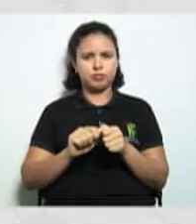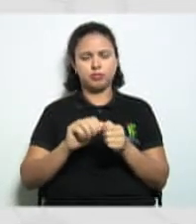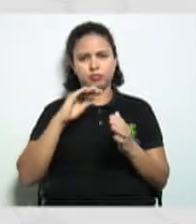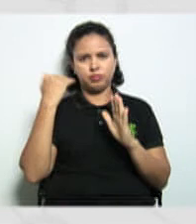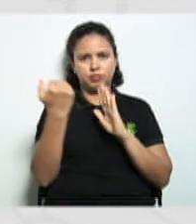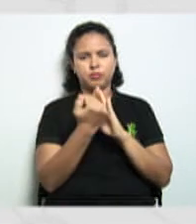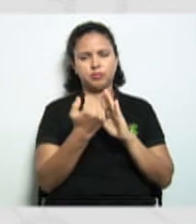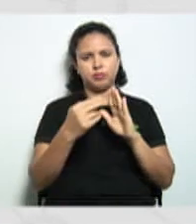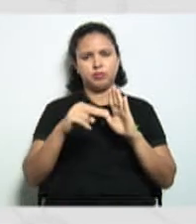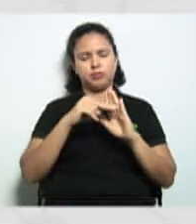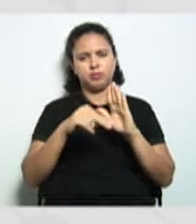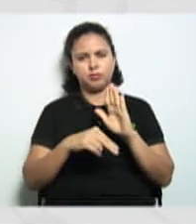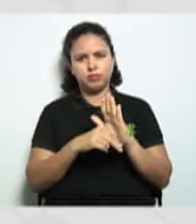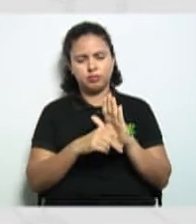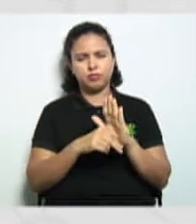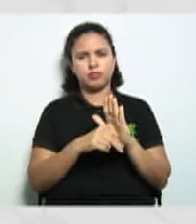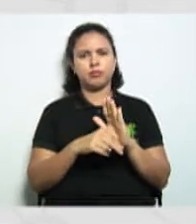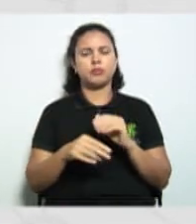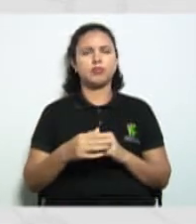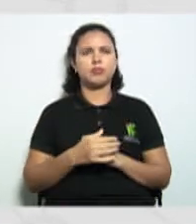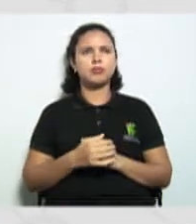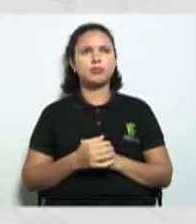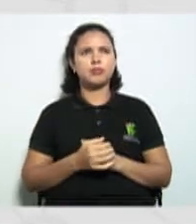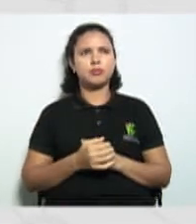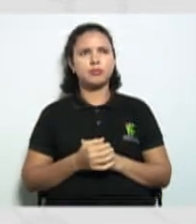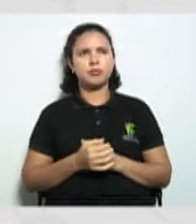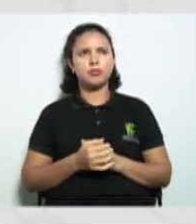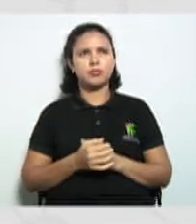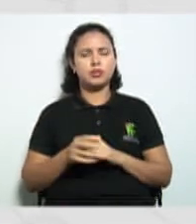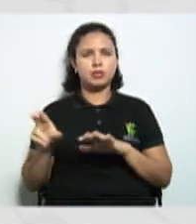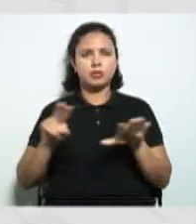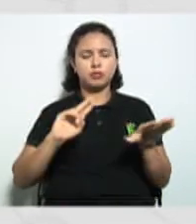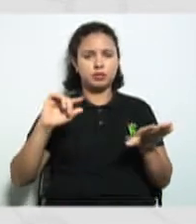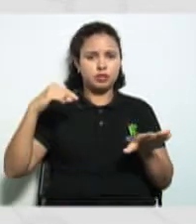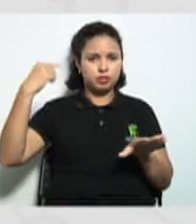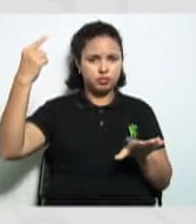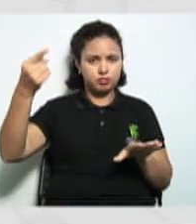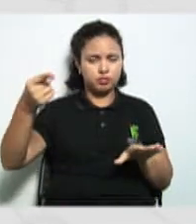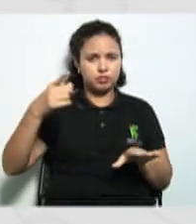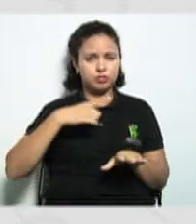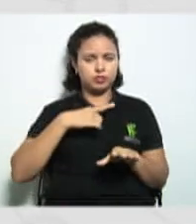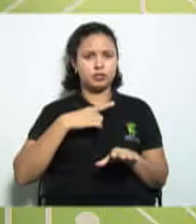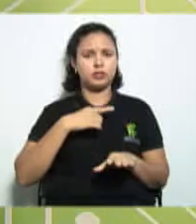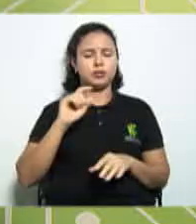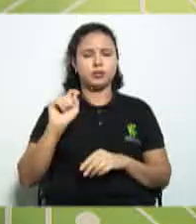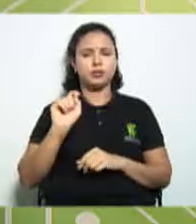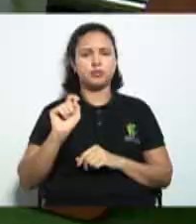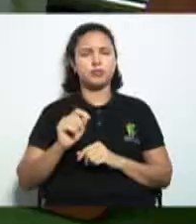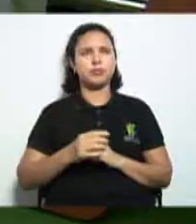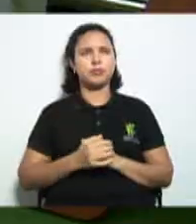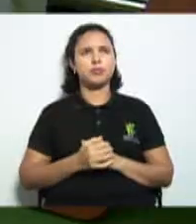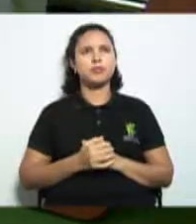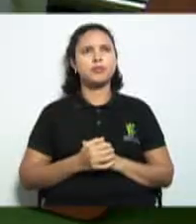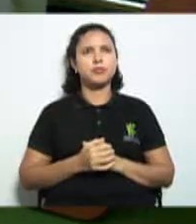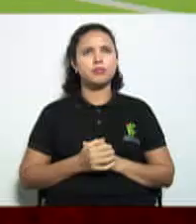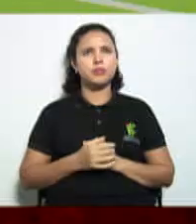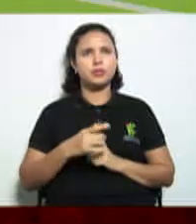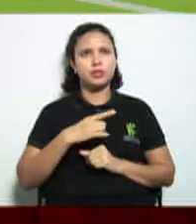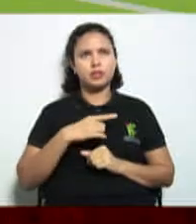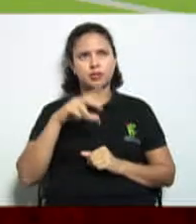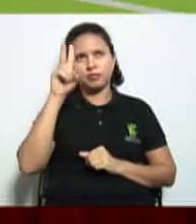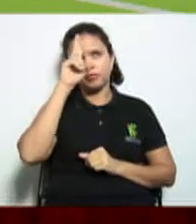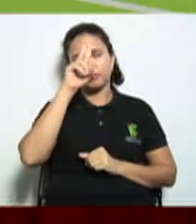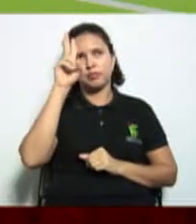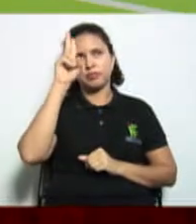possa evitar o plágio. Na próxima aula, o que a gente tem na próxima aula, professora? Ave Maria. Nossa, nós temos